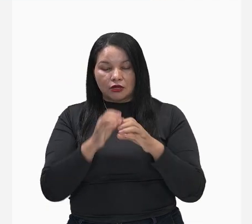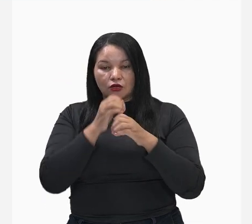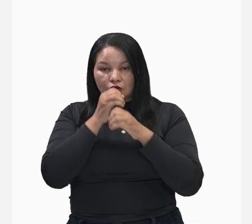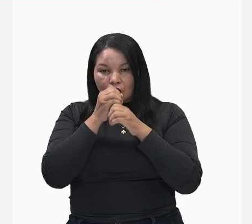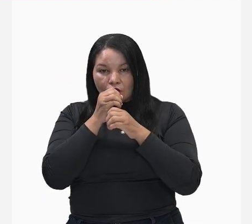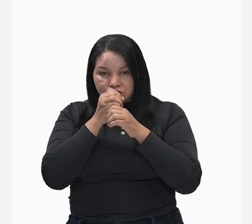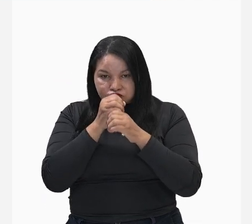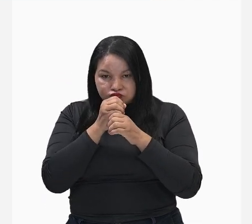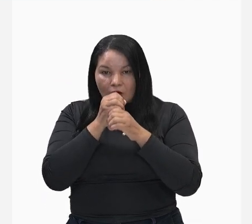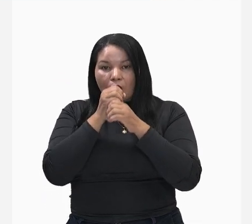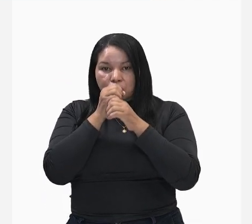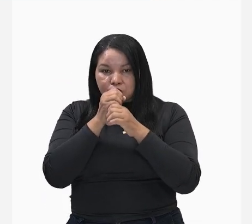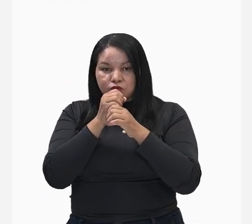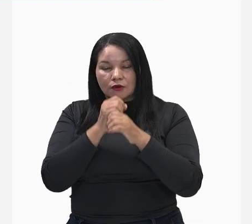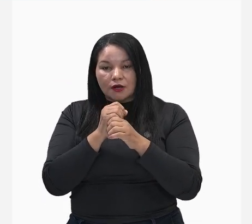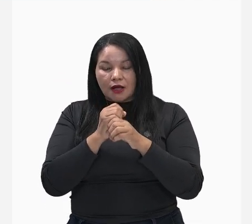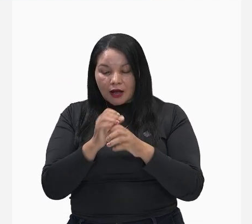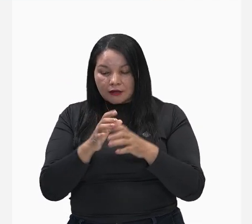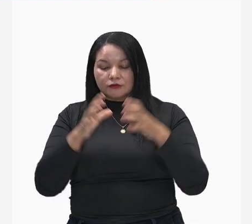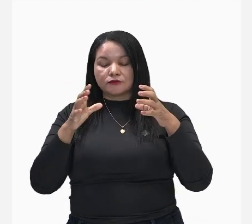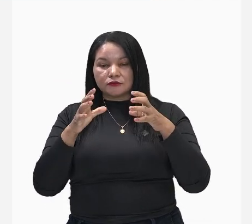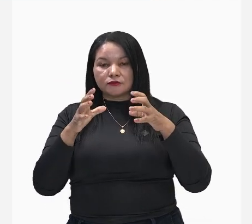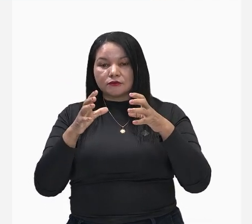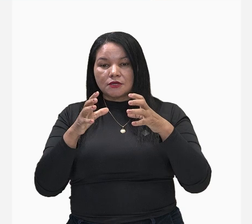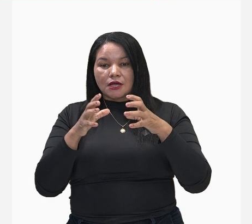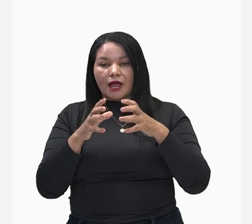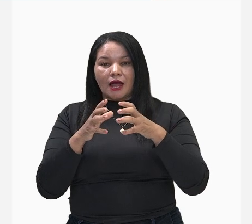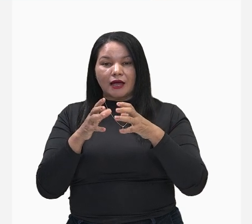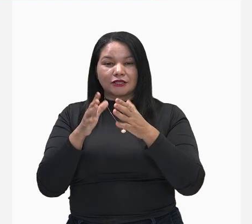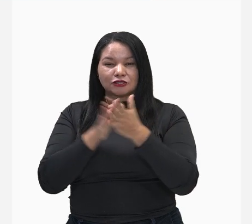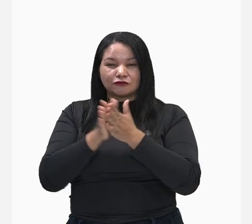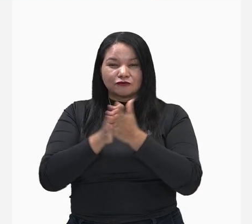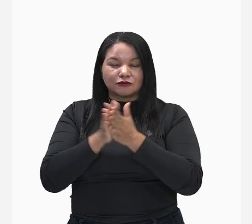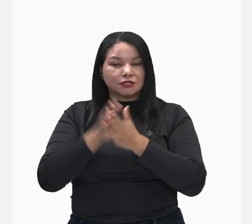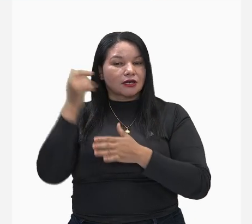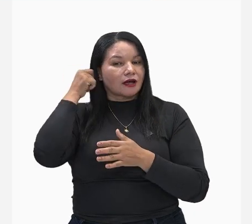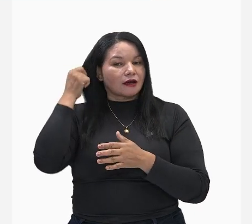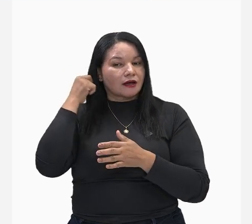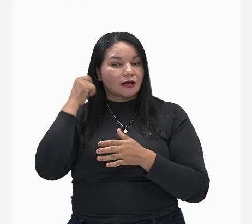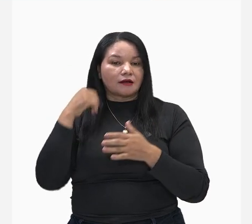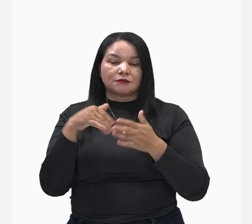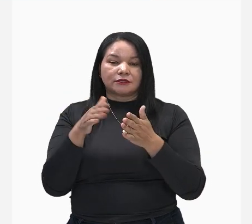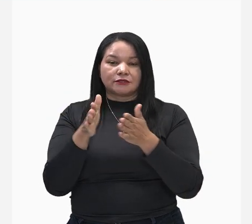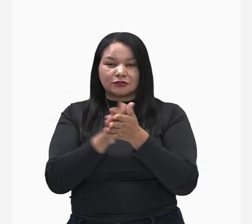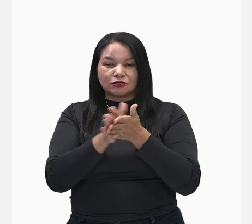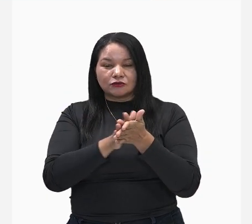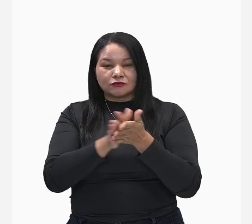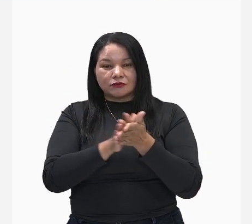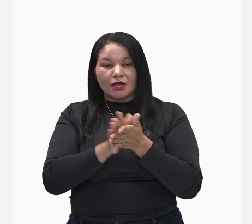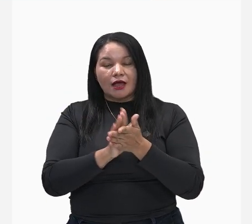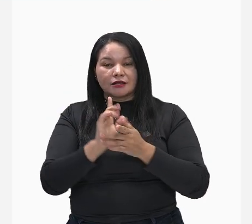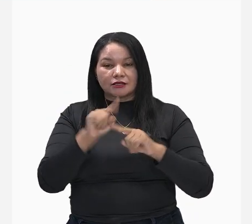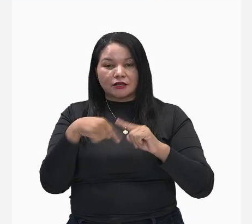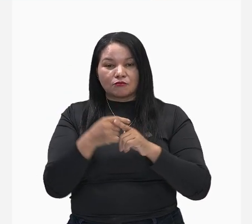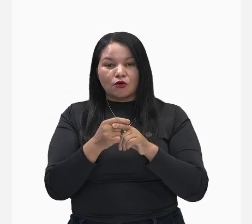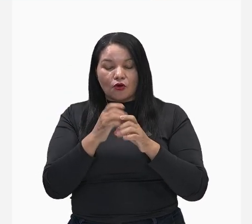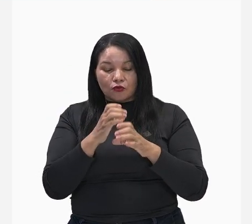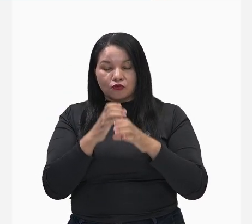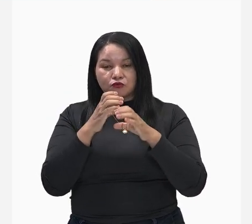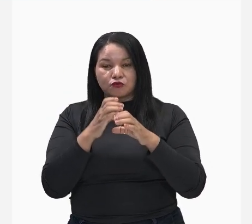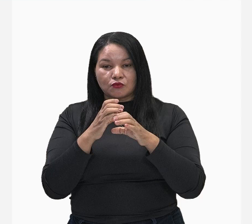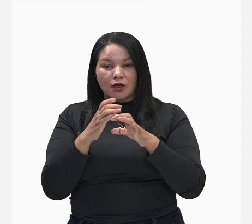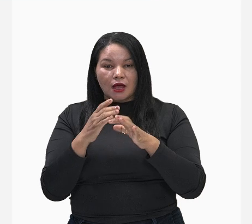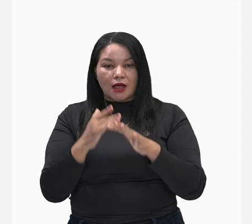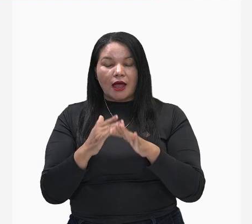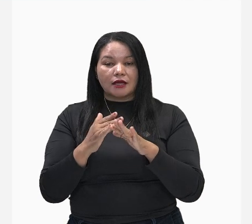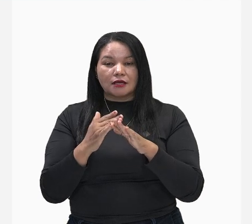balão, esfregar no cabelo, e a gente percebe que depois de fazer isso, o balão, né, quando for